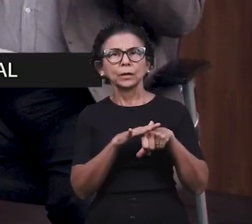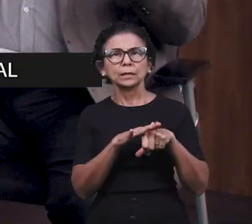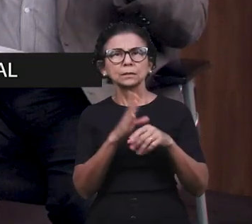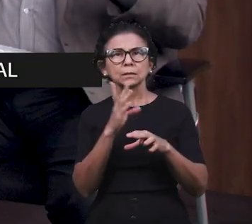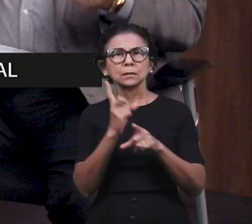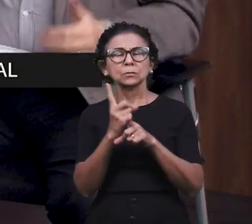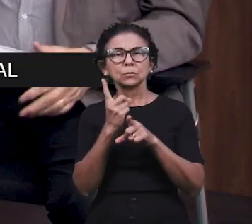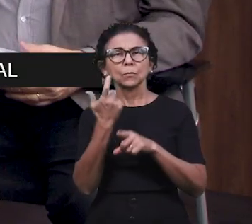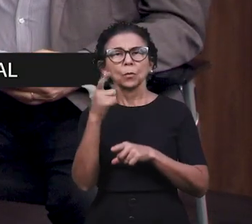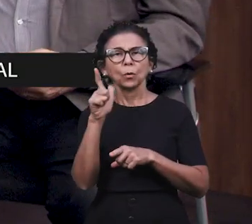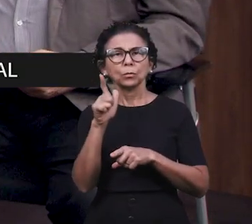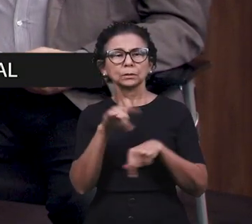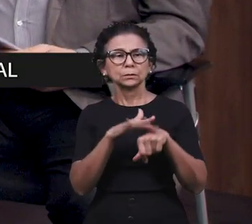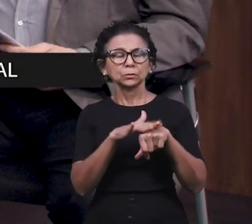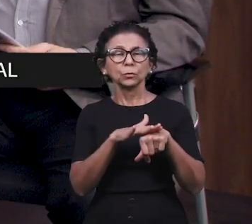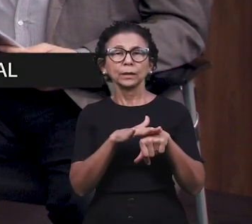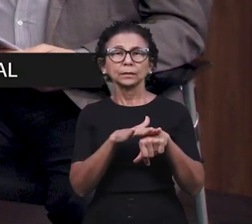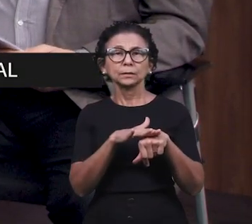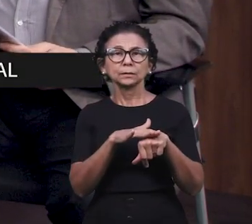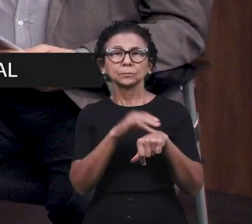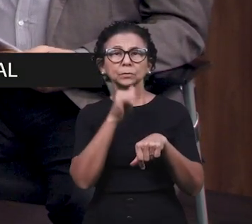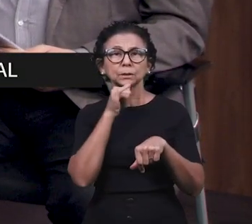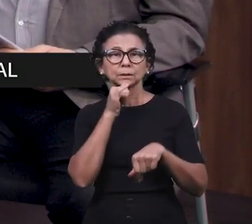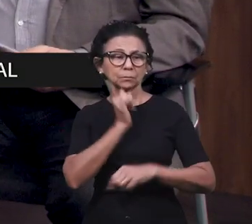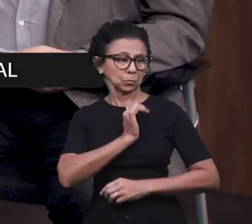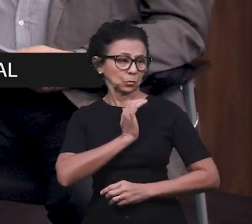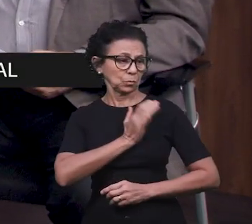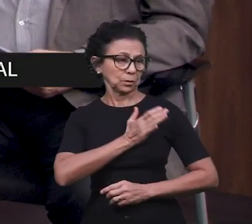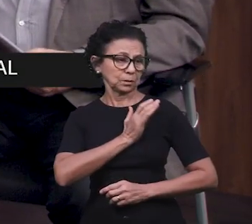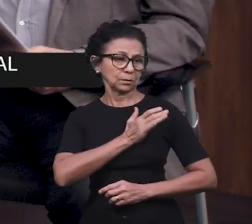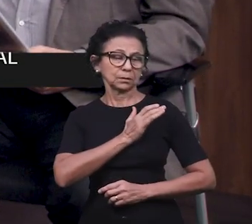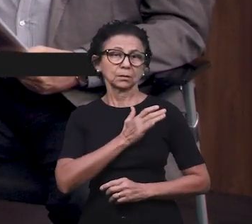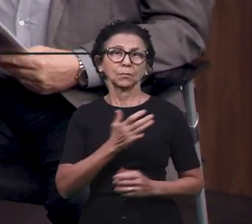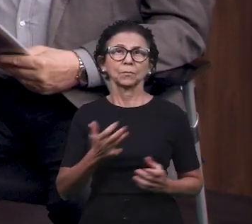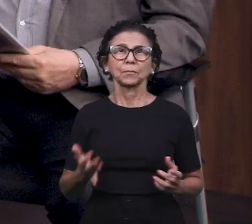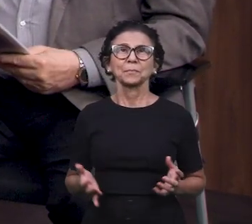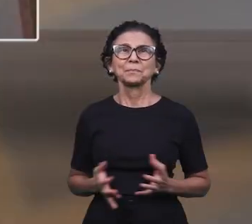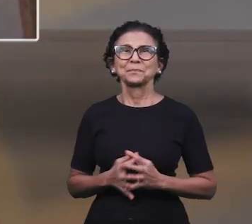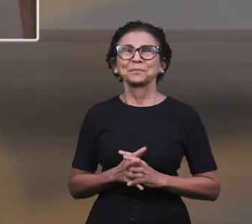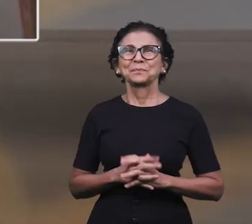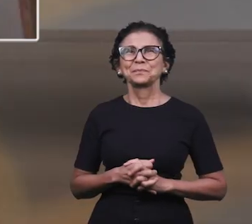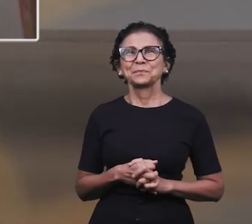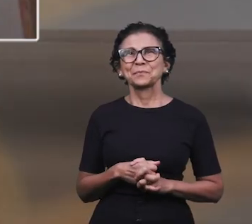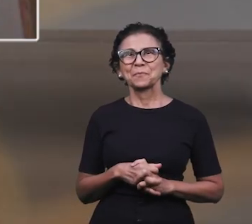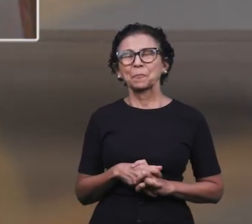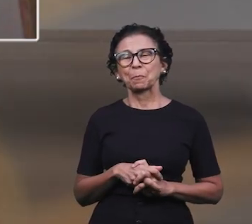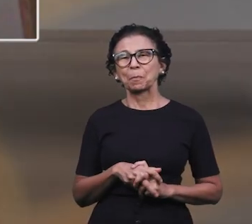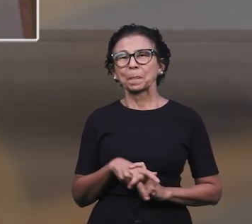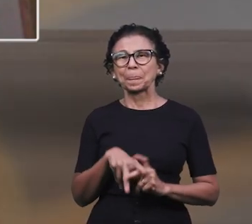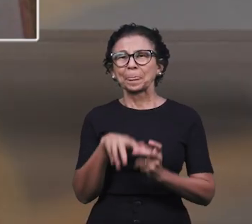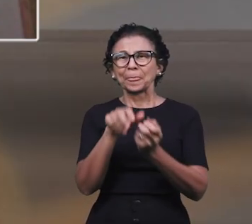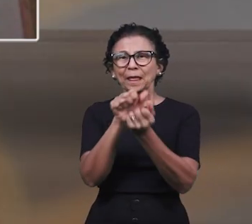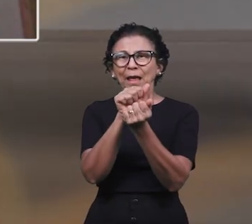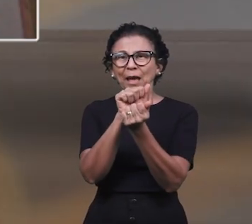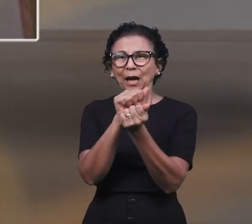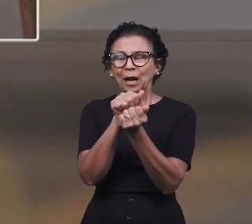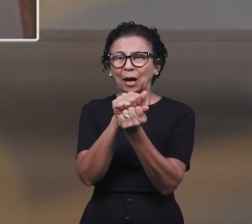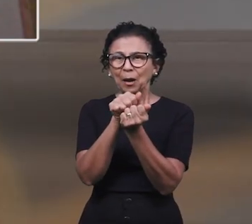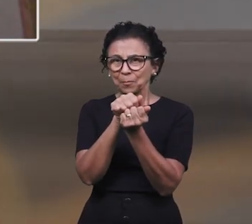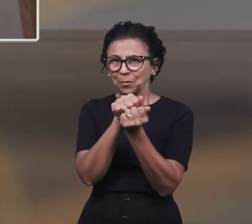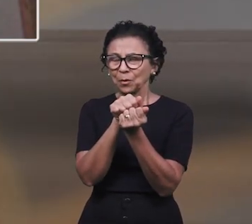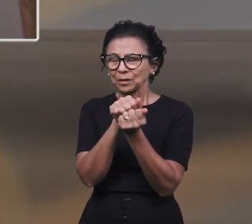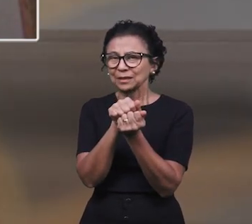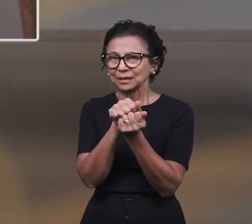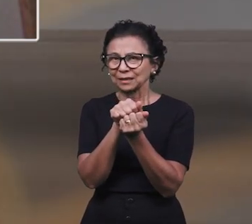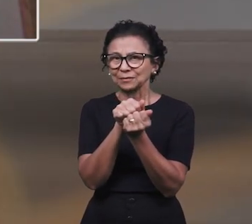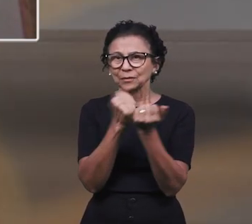problema cardíaco. Isso, porque há um ditado que fala que a boca é o termômetro da saúde. E tem